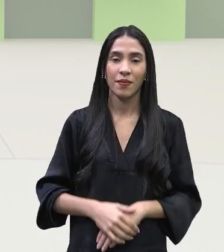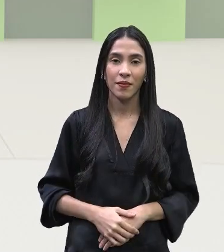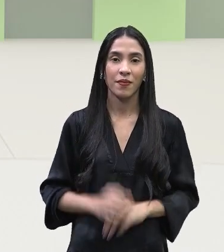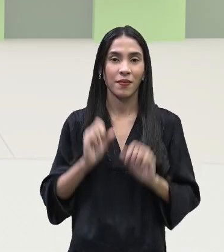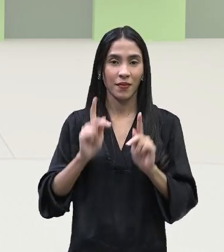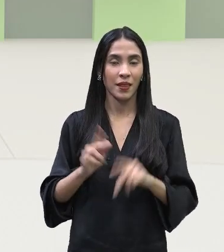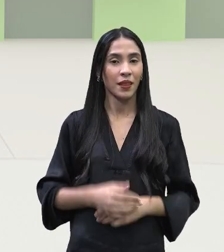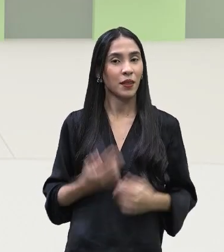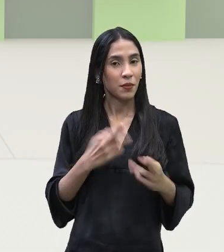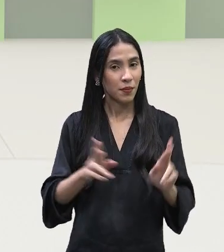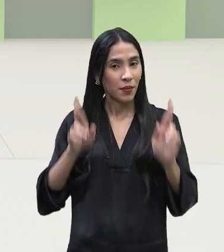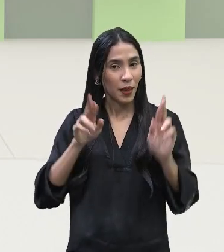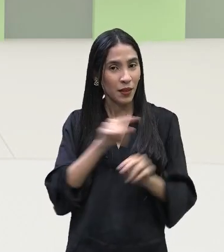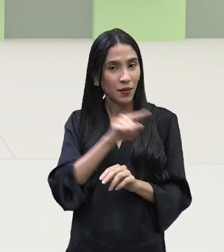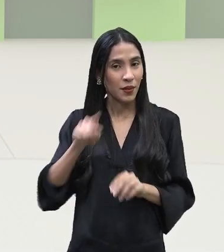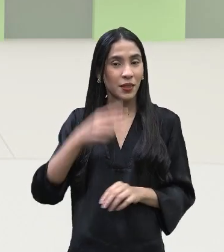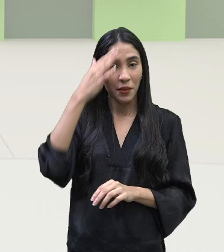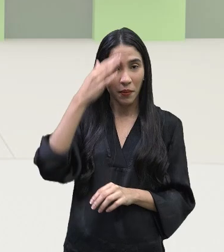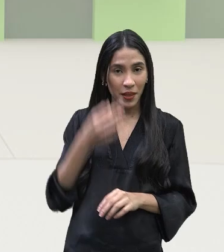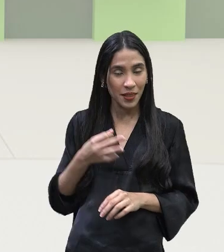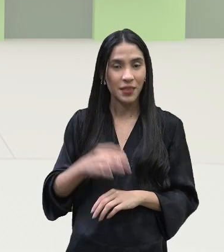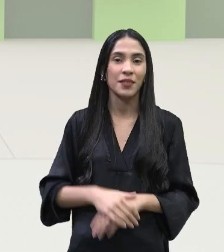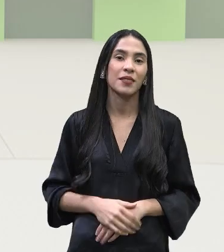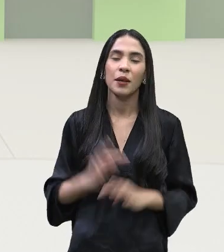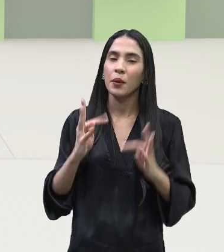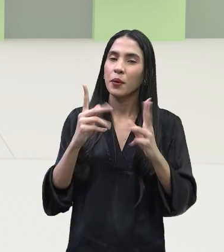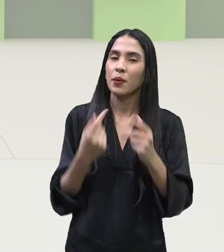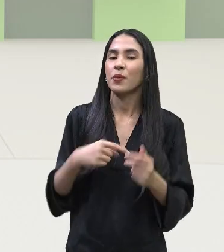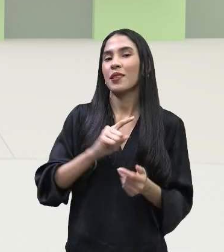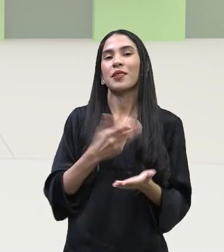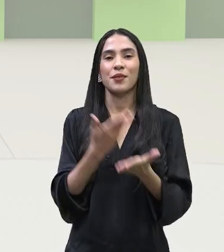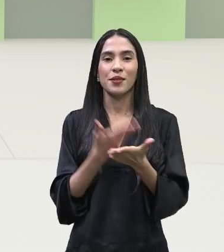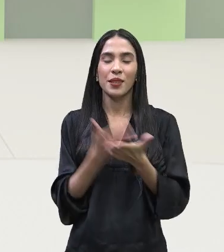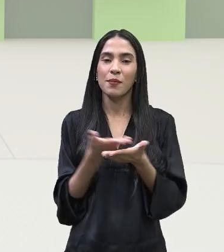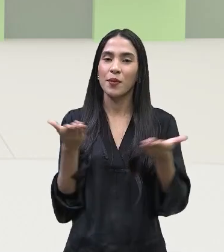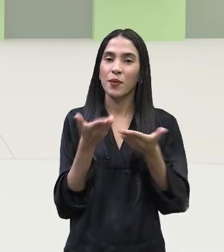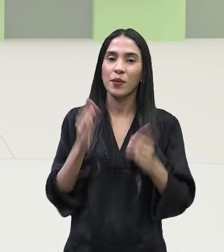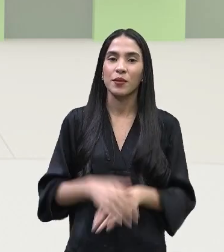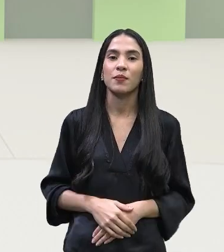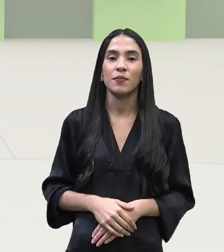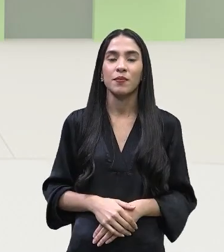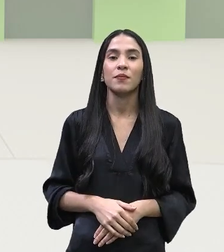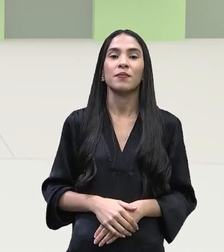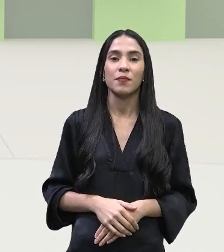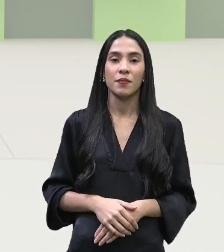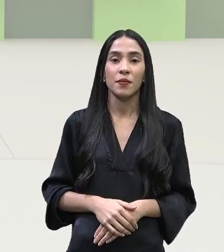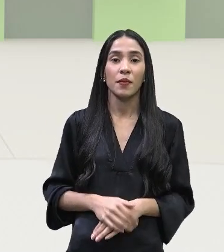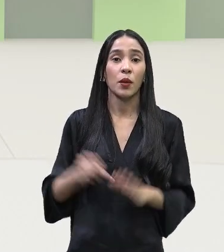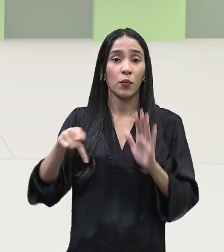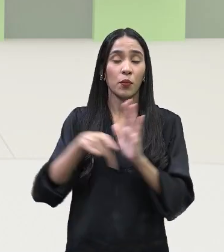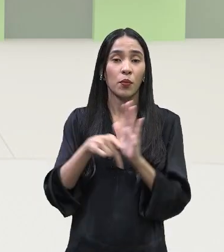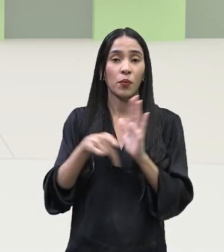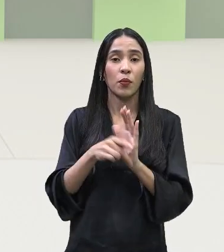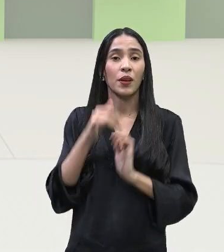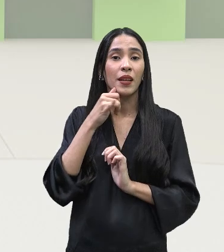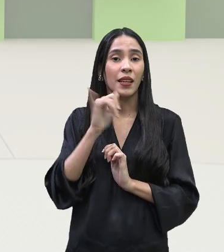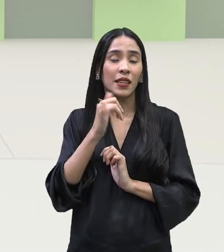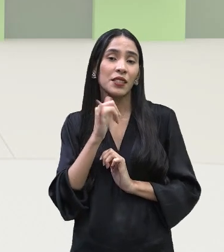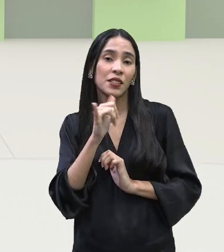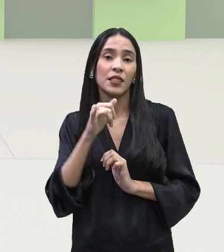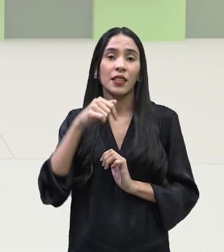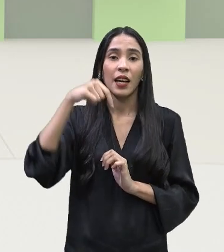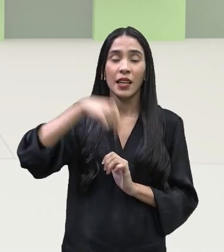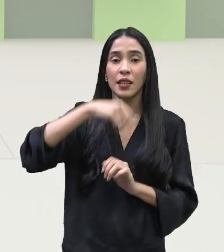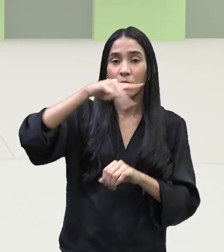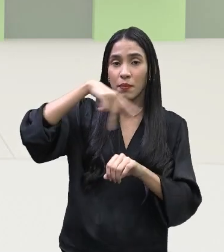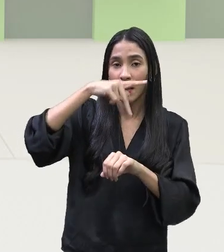tá bom, gente? Espero que vocês tenham compreendido tudo que a gente falou aqui sobre a matriz energética do nosso país, né,